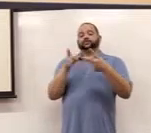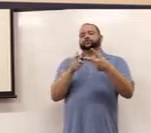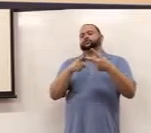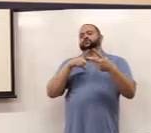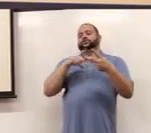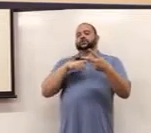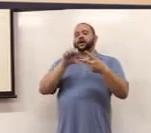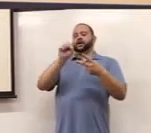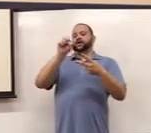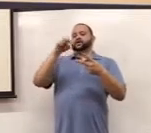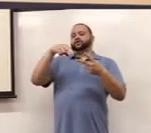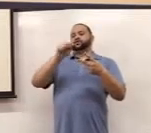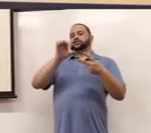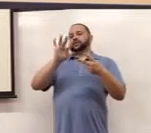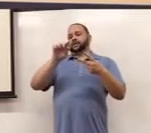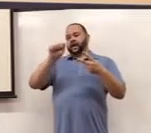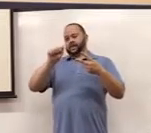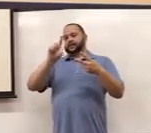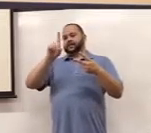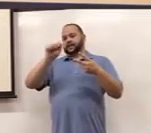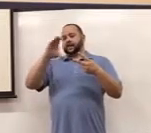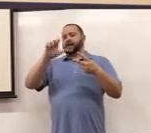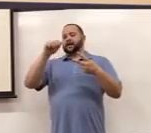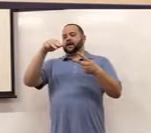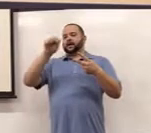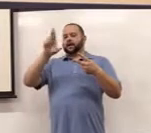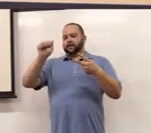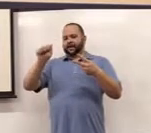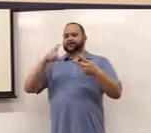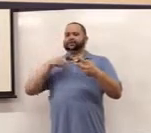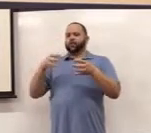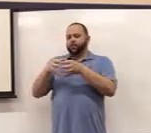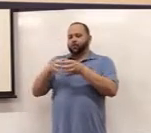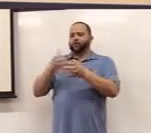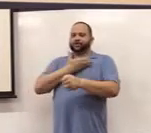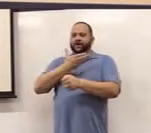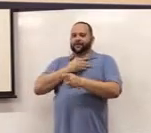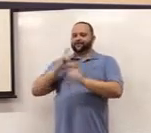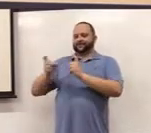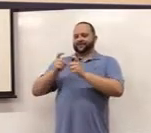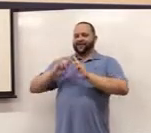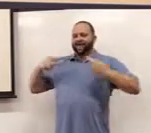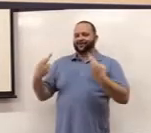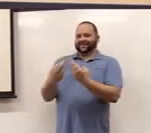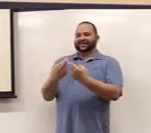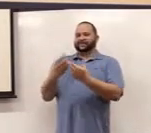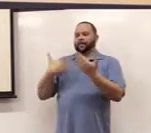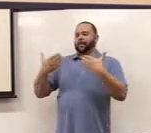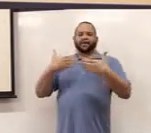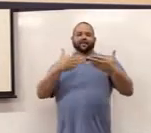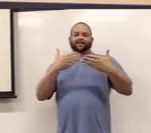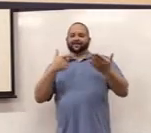vai ter, então vamos, estamos aqui juntos, aqui, vamos tocar, vamos, quem toca? Ah, eu toco, então junta aqui a gente toca. Normalmente uma dança para a